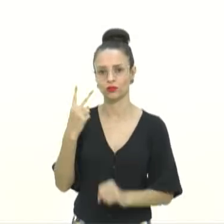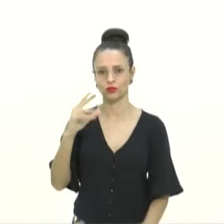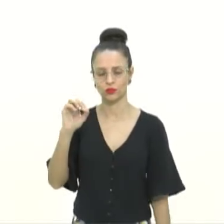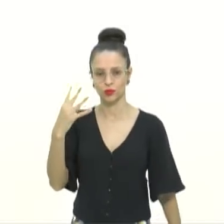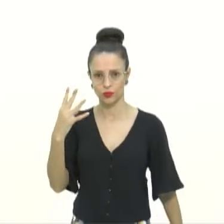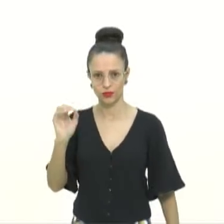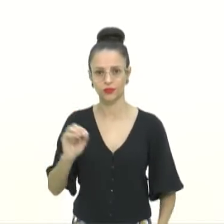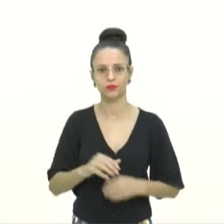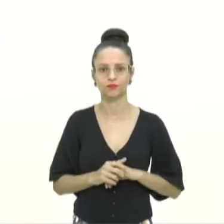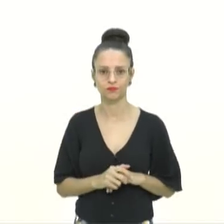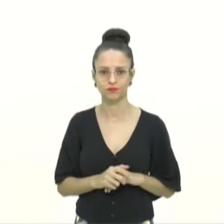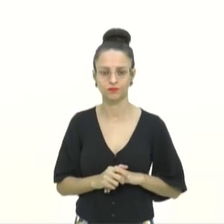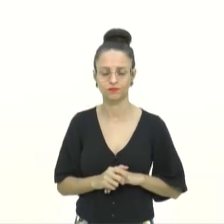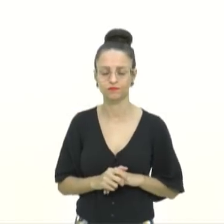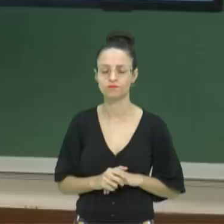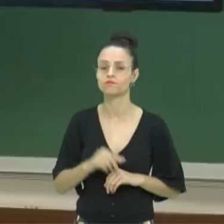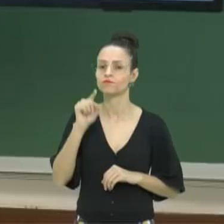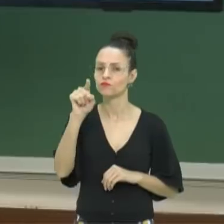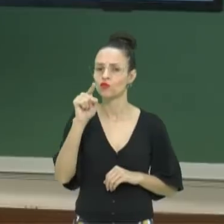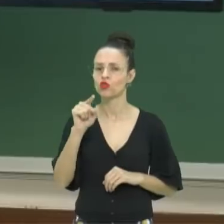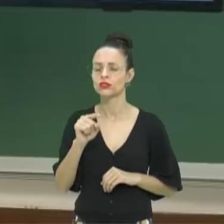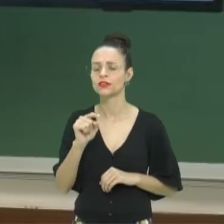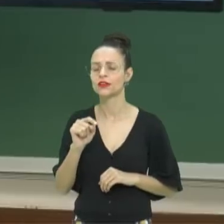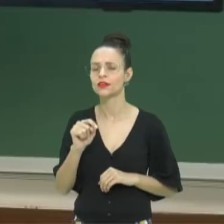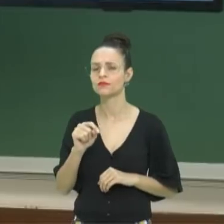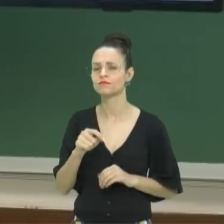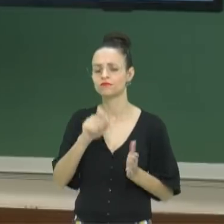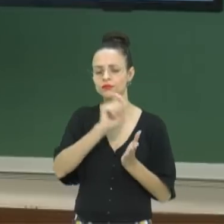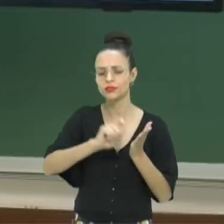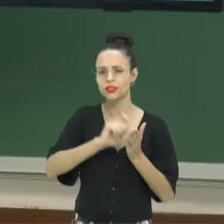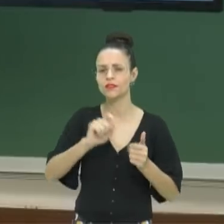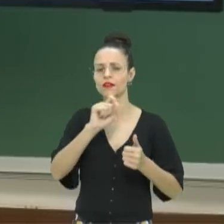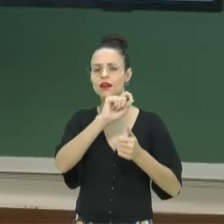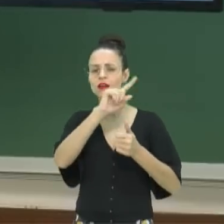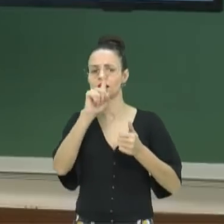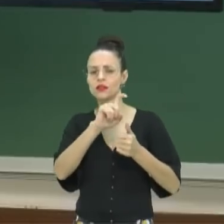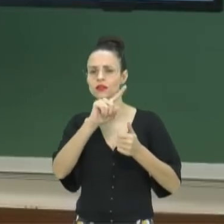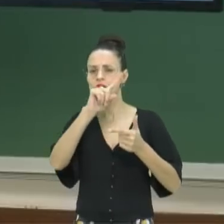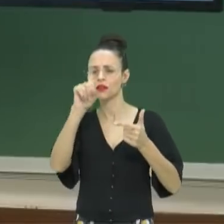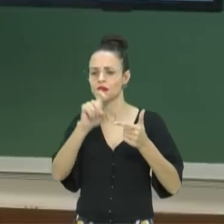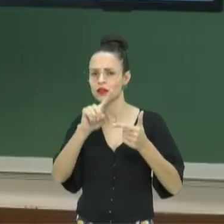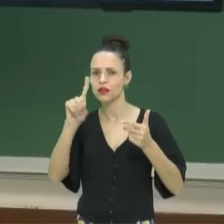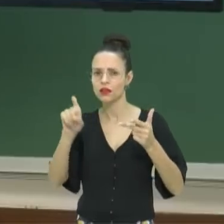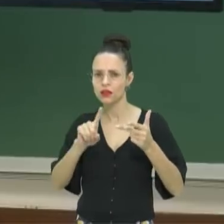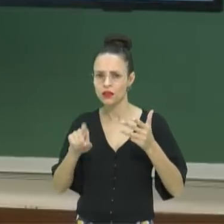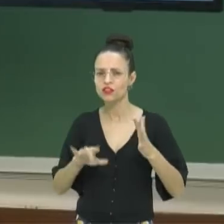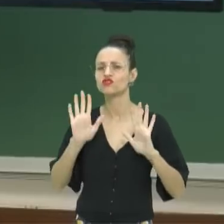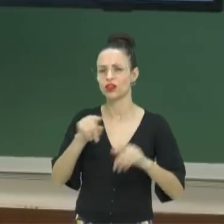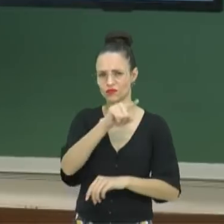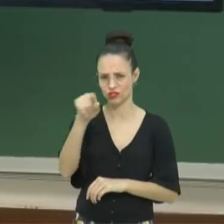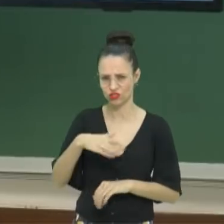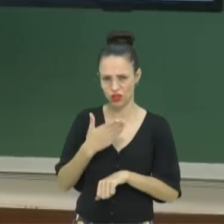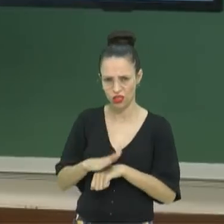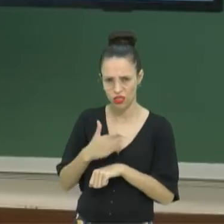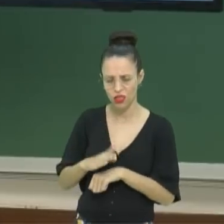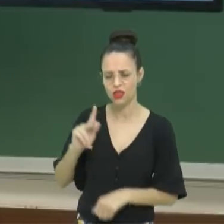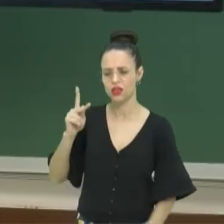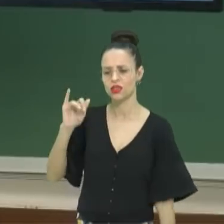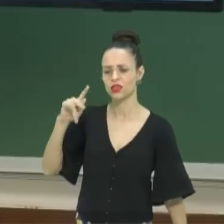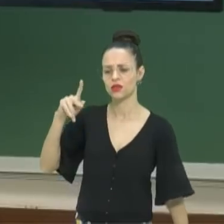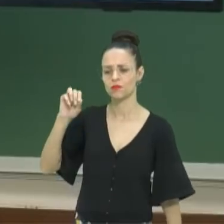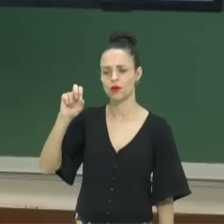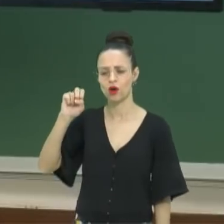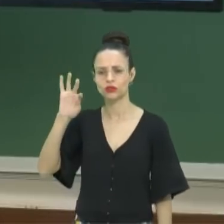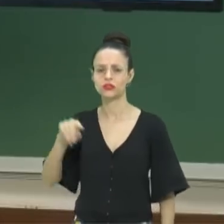2040. Levante hipótese. Você sabe o que é uma hipótese? Que a gente já fez muito isso. Quer dizer, pode